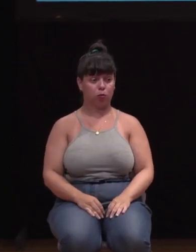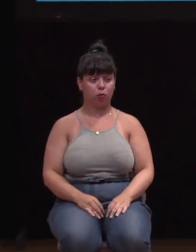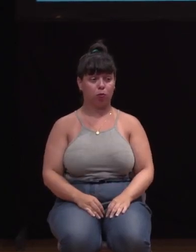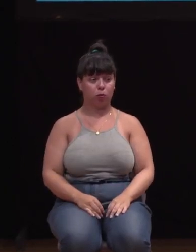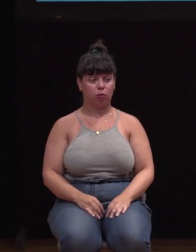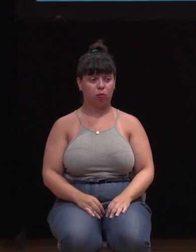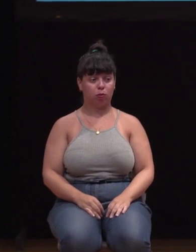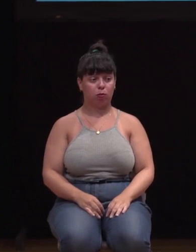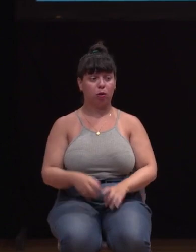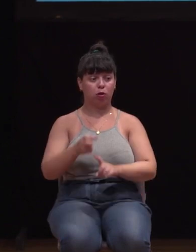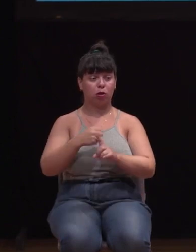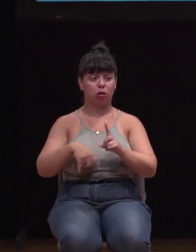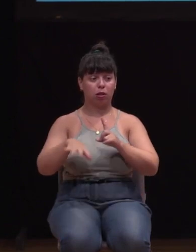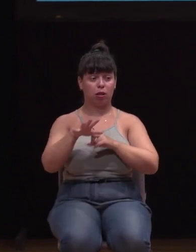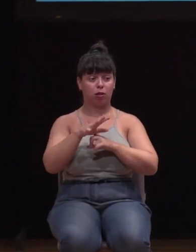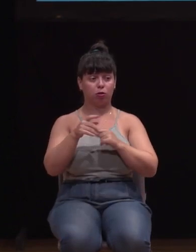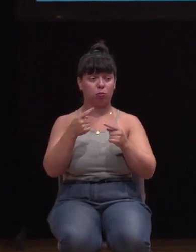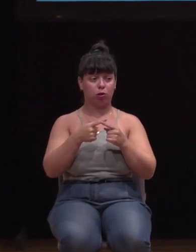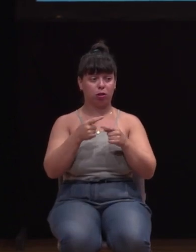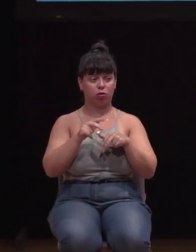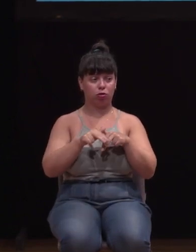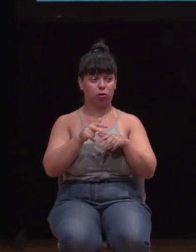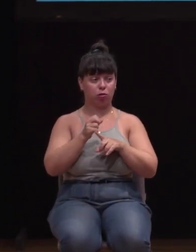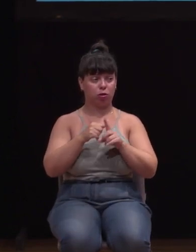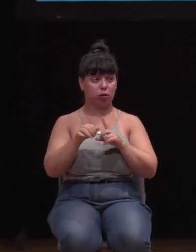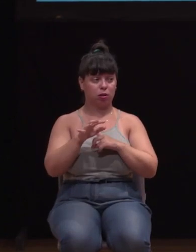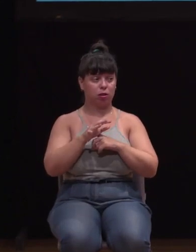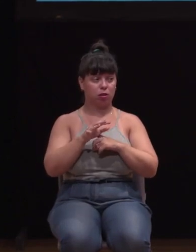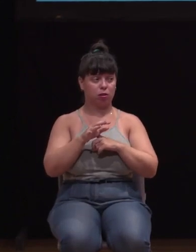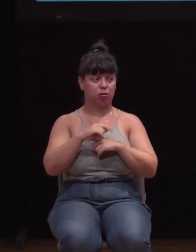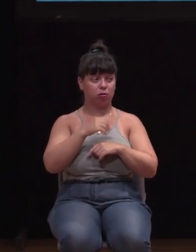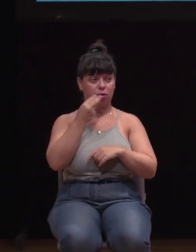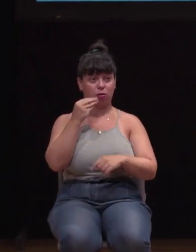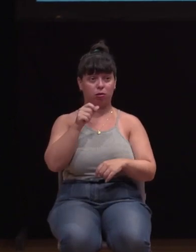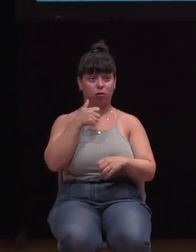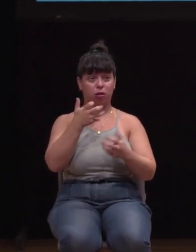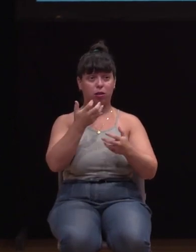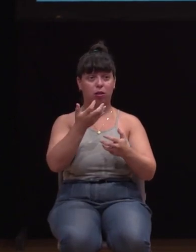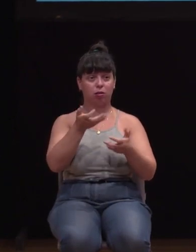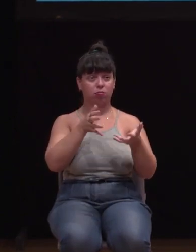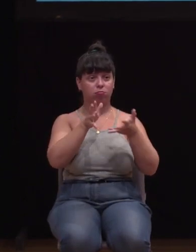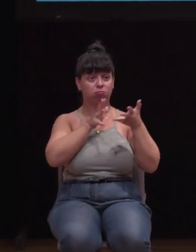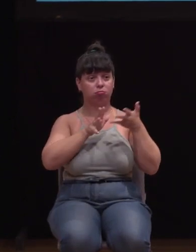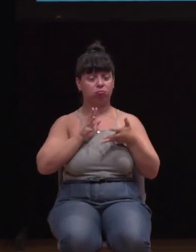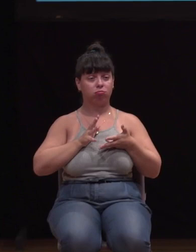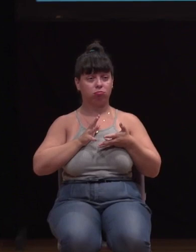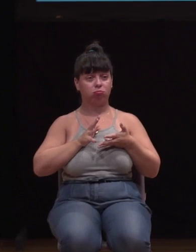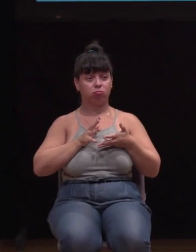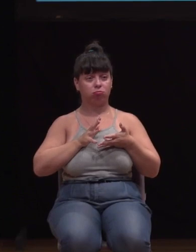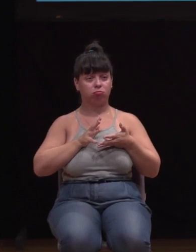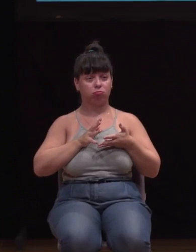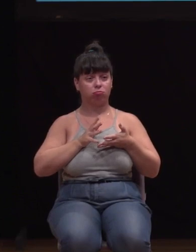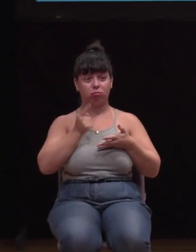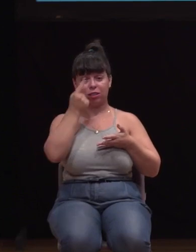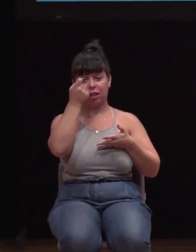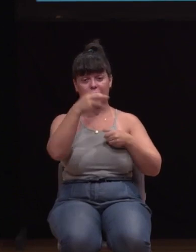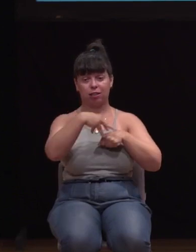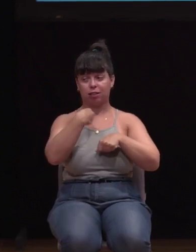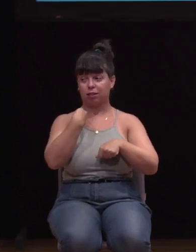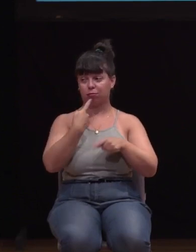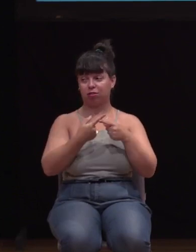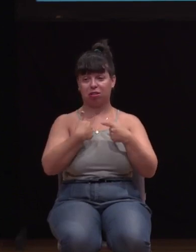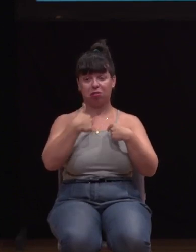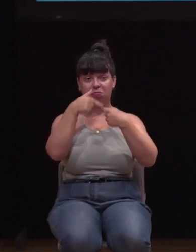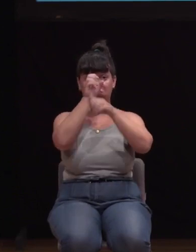a sociedade, porque gênero é sociedade, né? A gente está ignorando. Gostaria que você me dissesse assim, pelo menos uma ideia, porque eu não faço a mínima